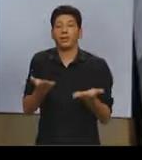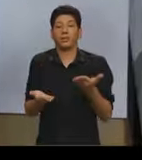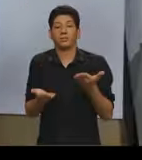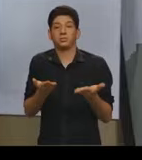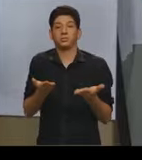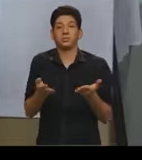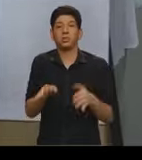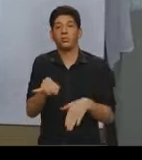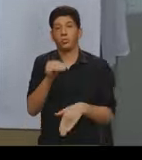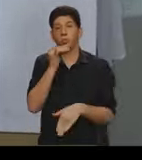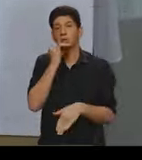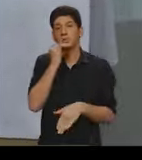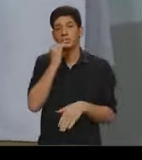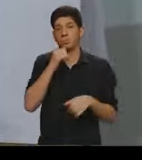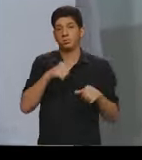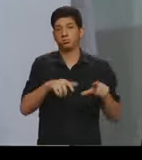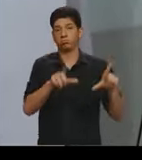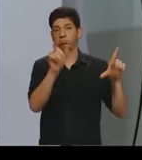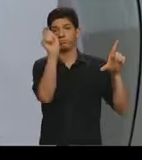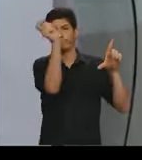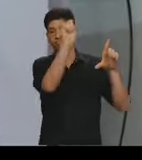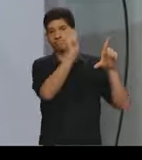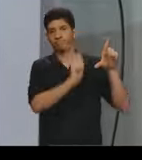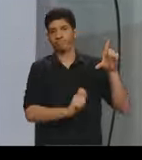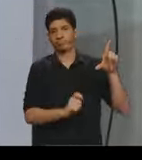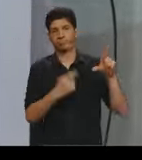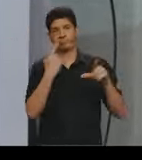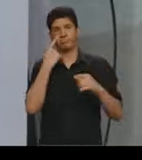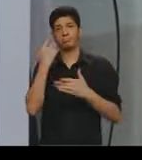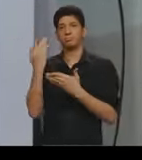aqui.